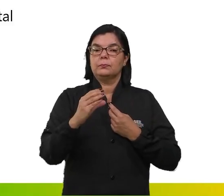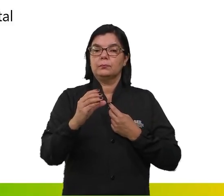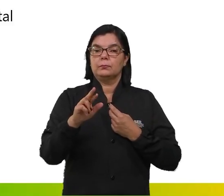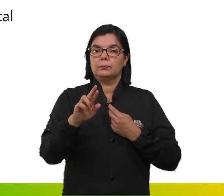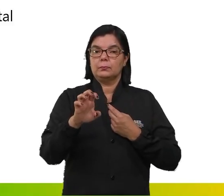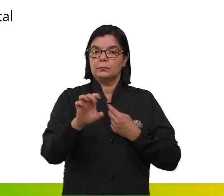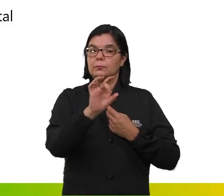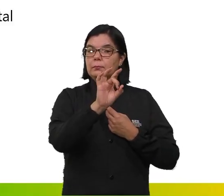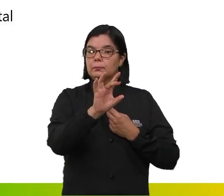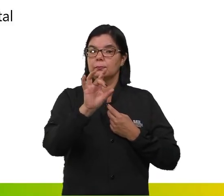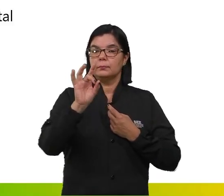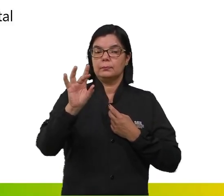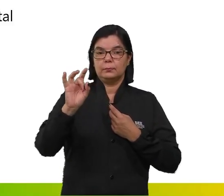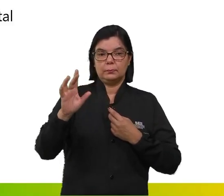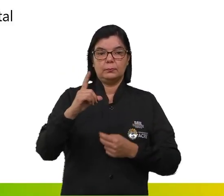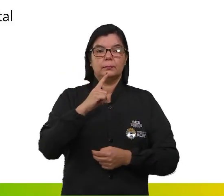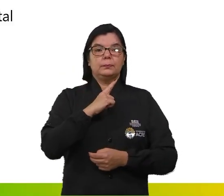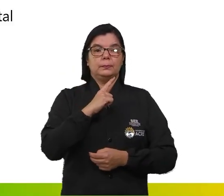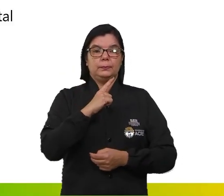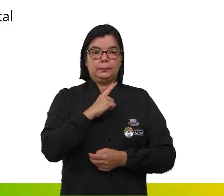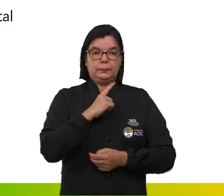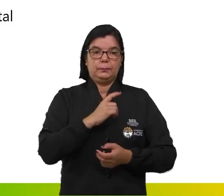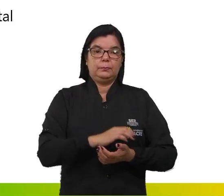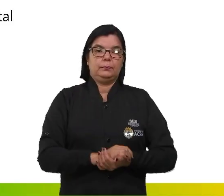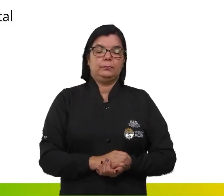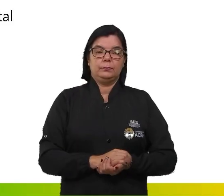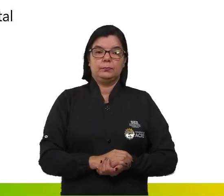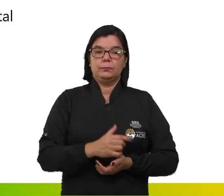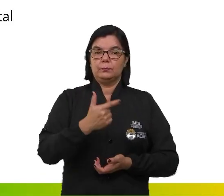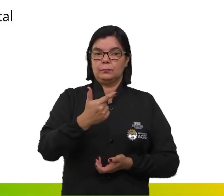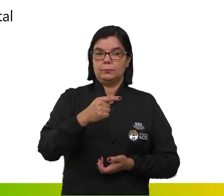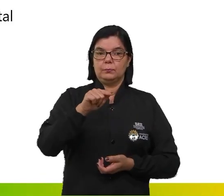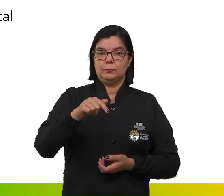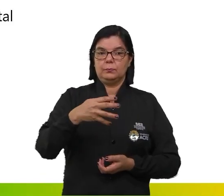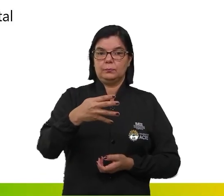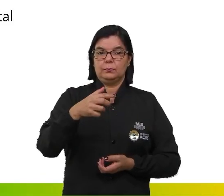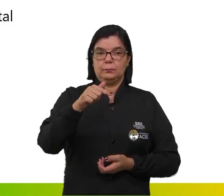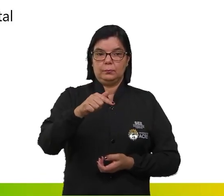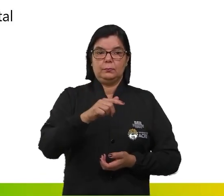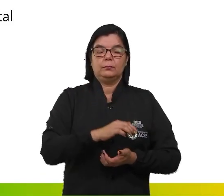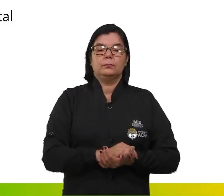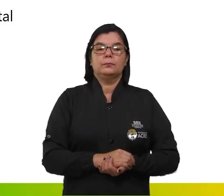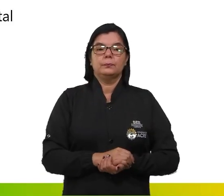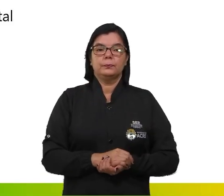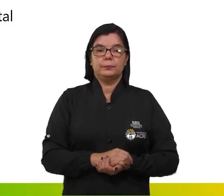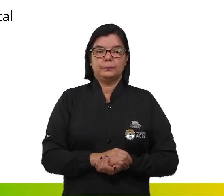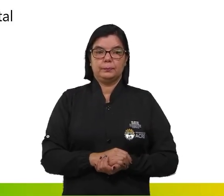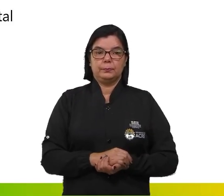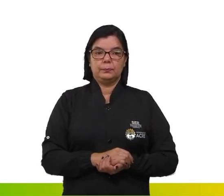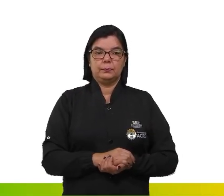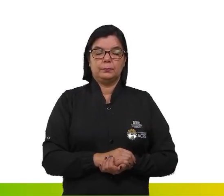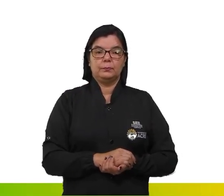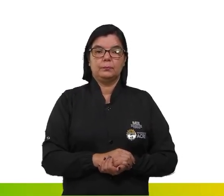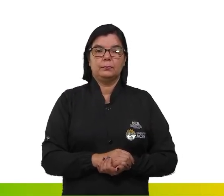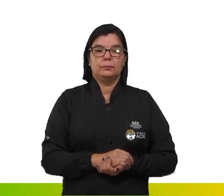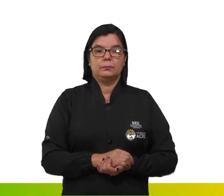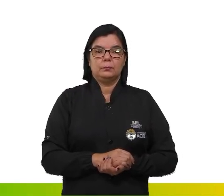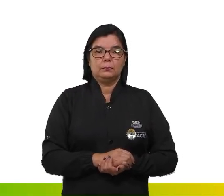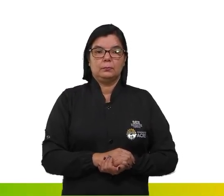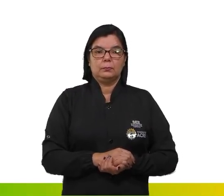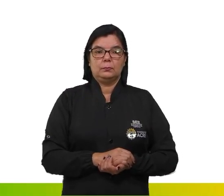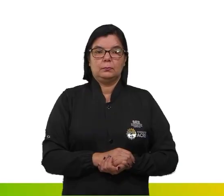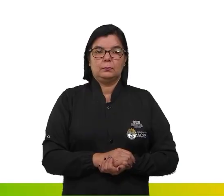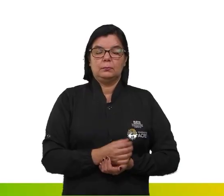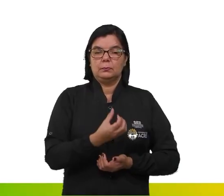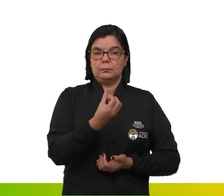cada acre tem isso aqui, de metros. Cada acre tem isso aqui de metro quadrado. Então, eu volto aqui e